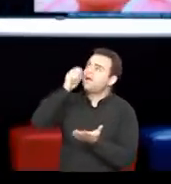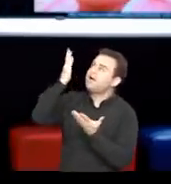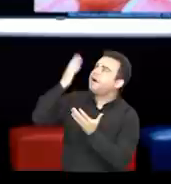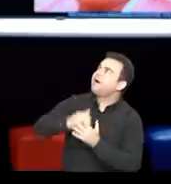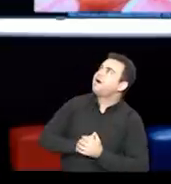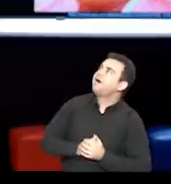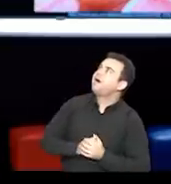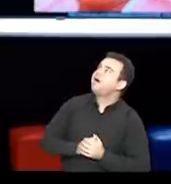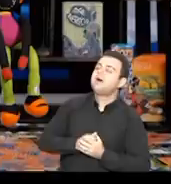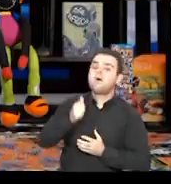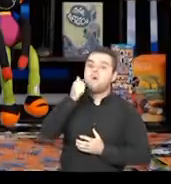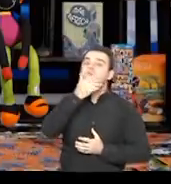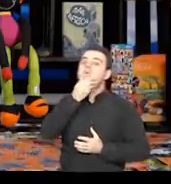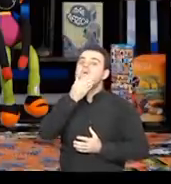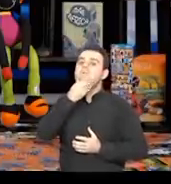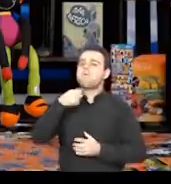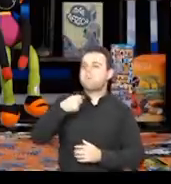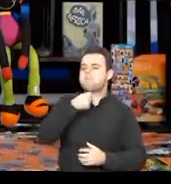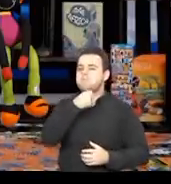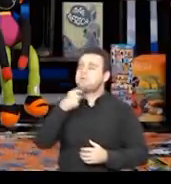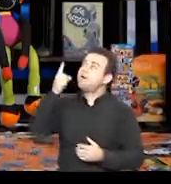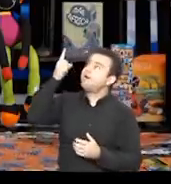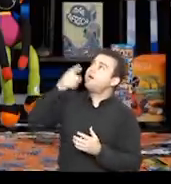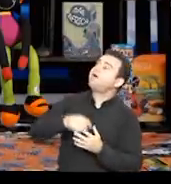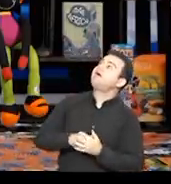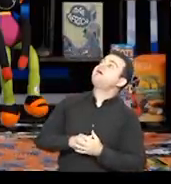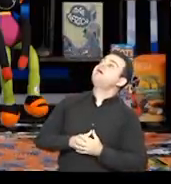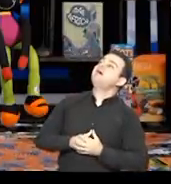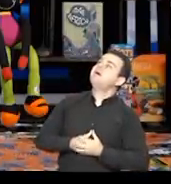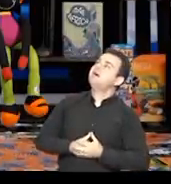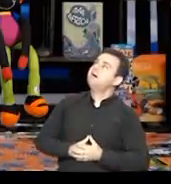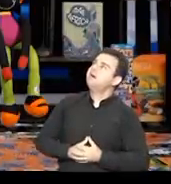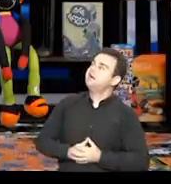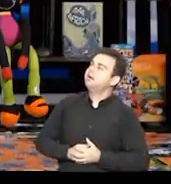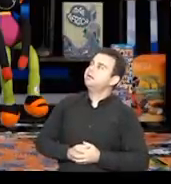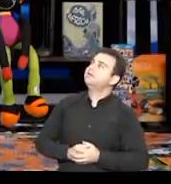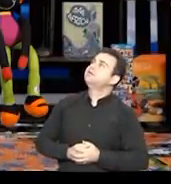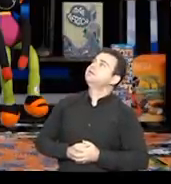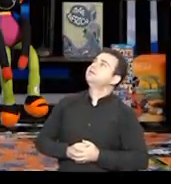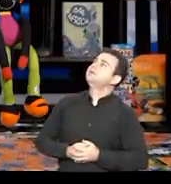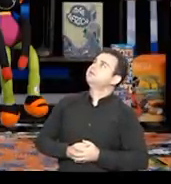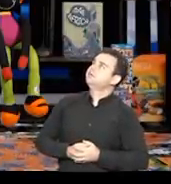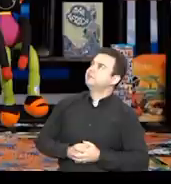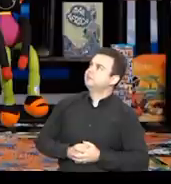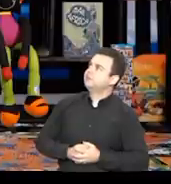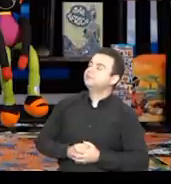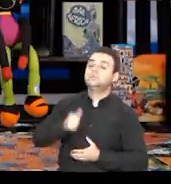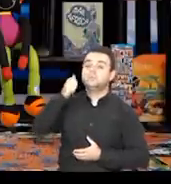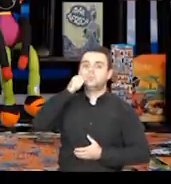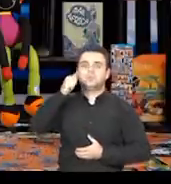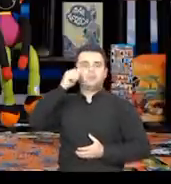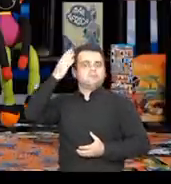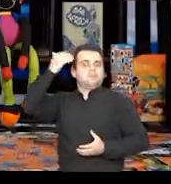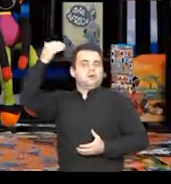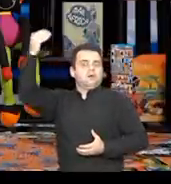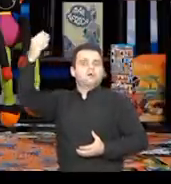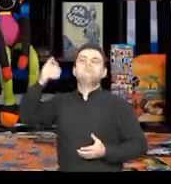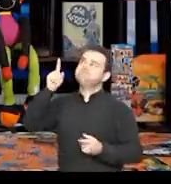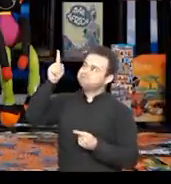Magia negra é Djavan, Emicida, Racionais MCs, Thalma de Freitas,